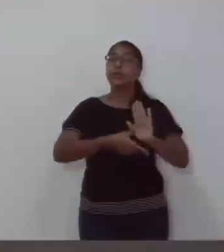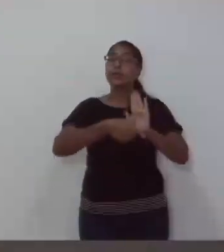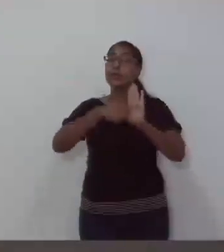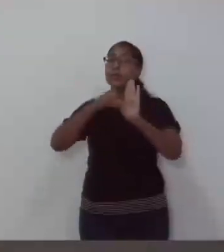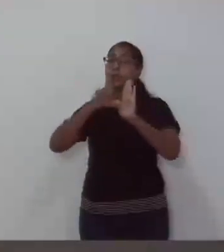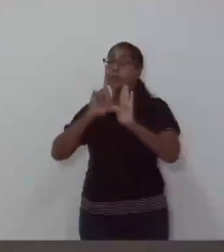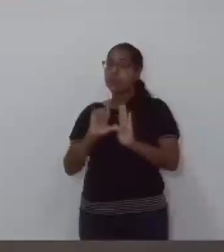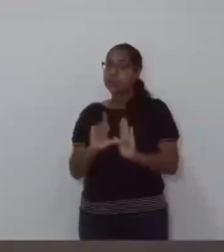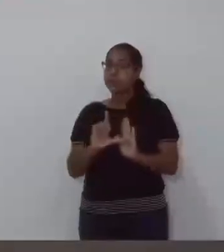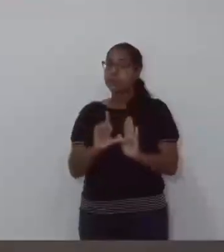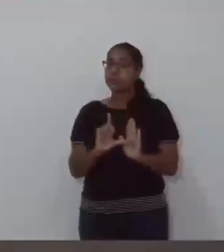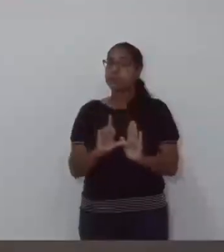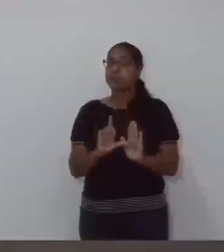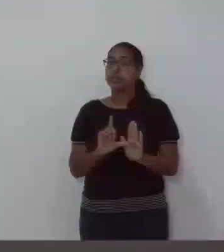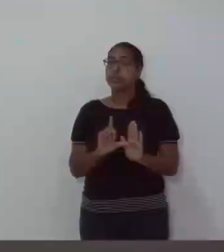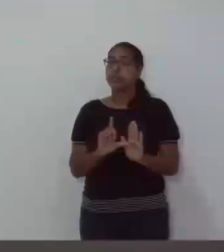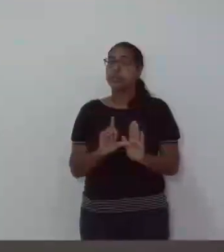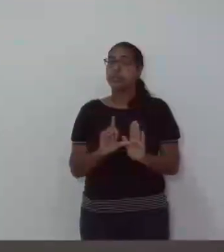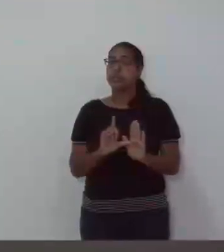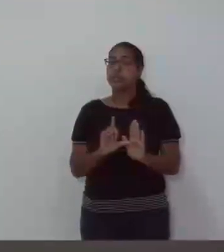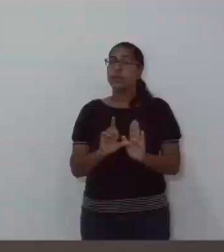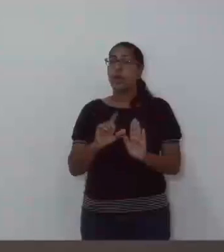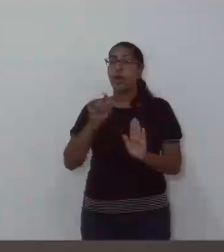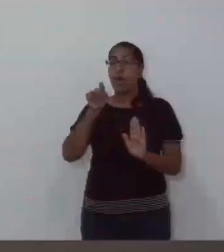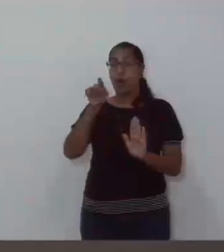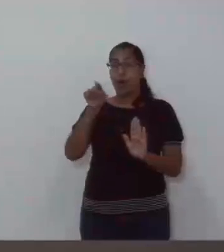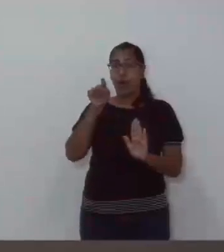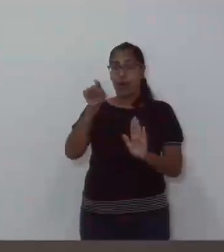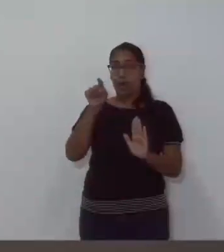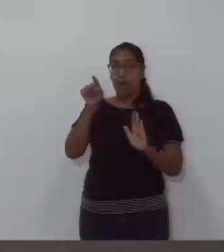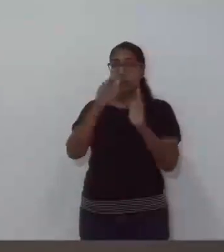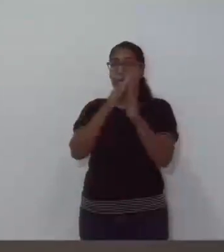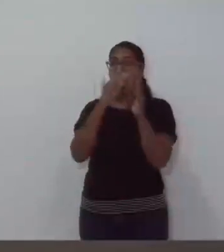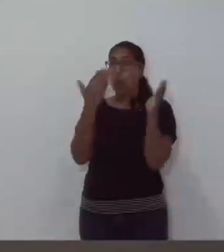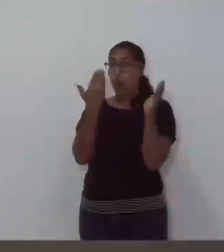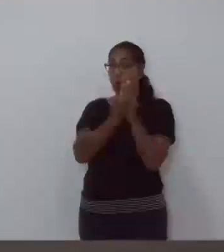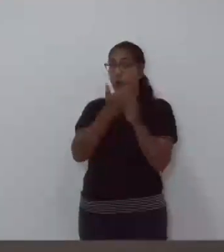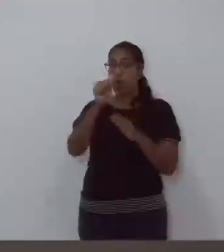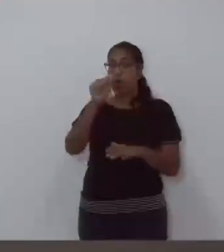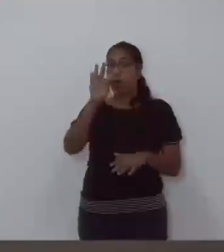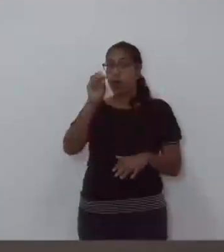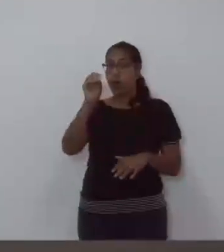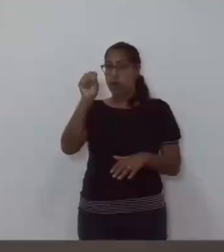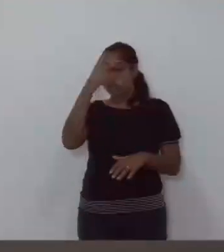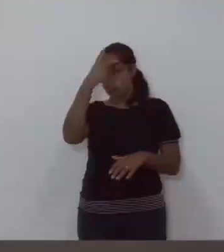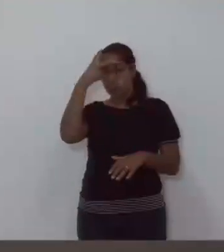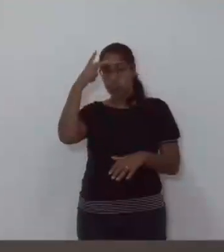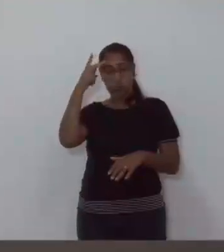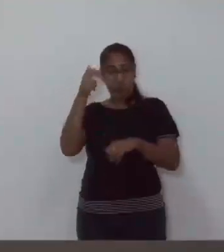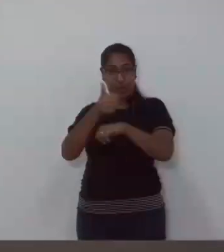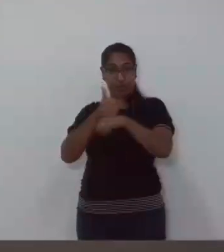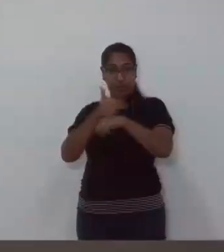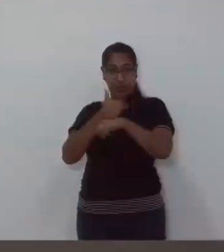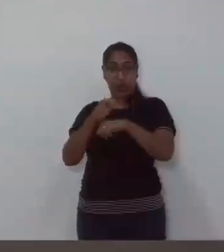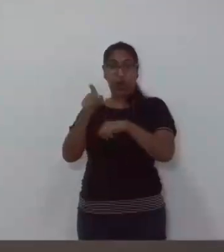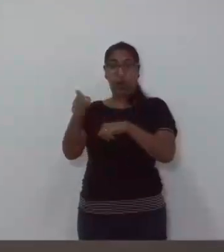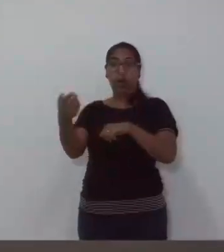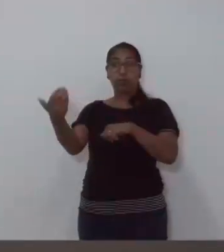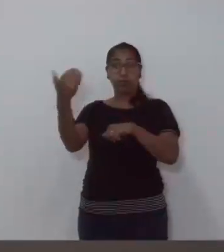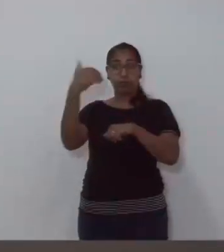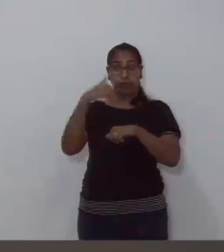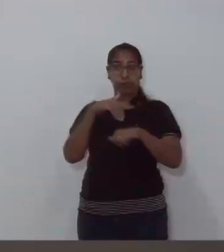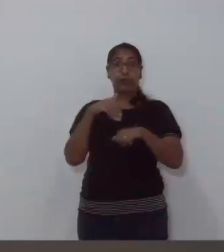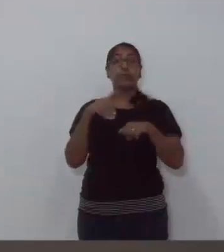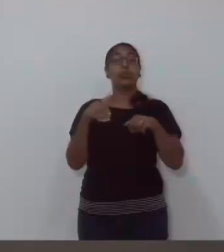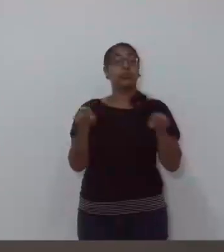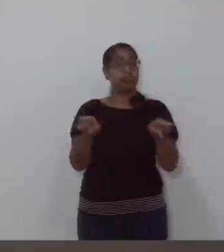possibilidade de que os profissionais do Colégio Atos estejam presentes neste ato. Eu